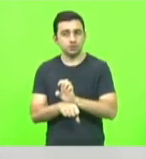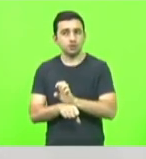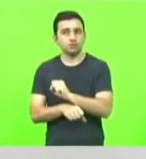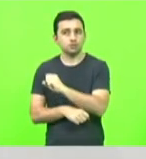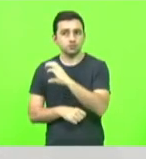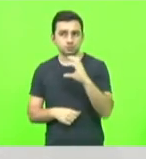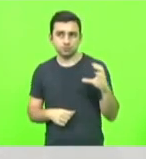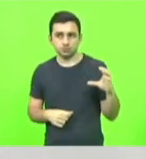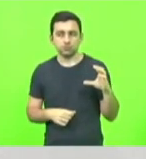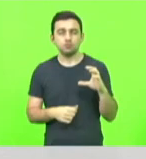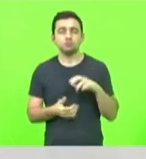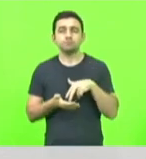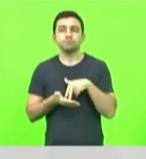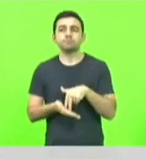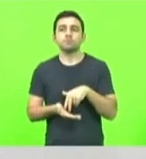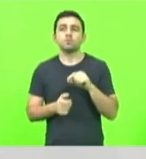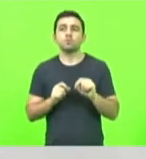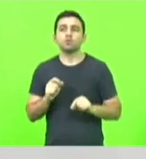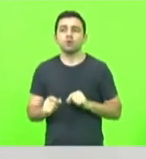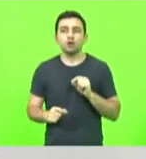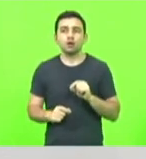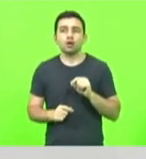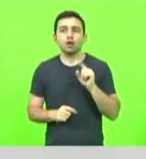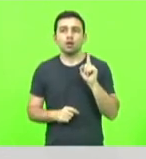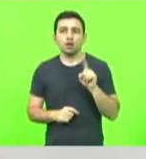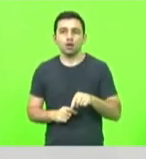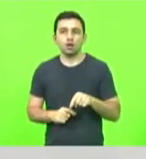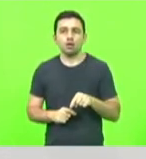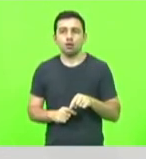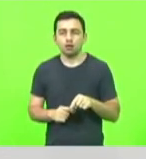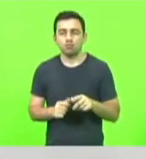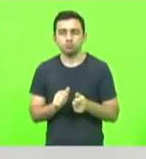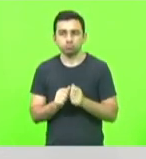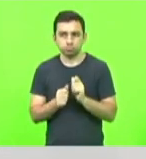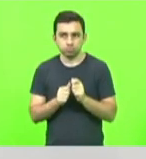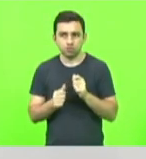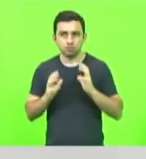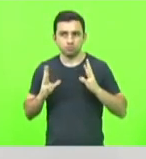o posicionamento deles em relação ao passaporte sanitário.